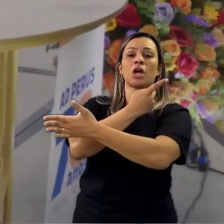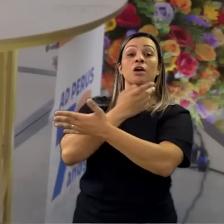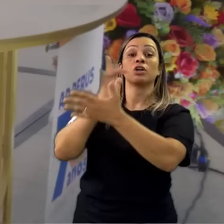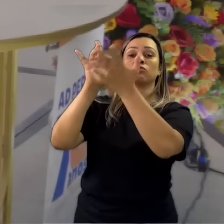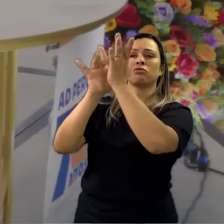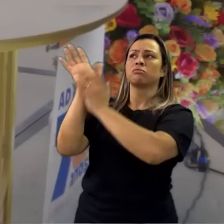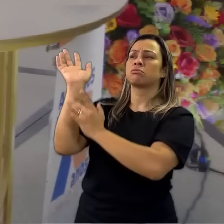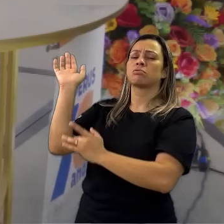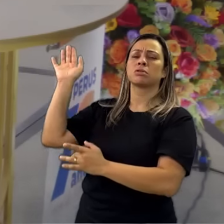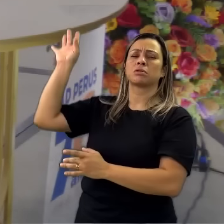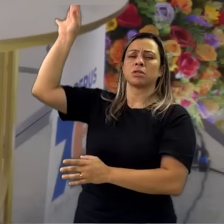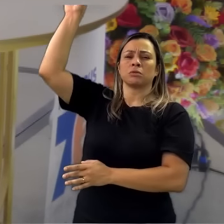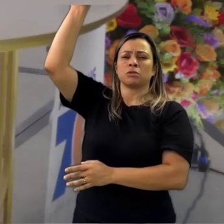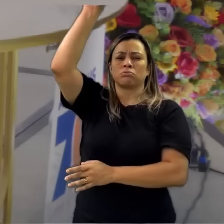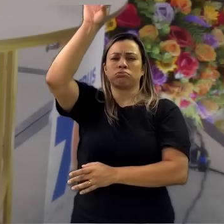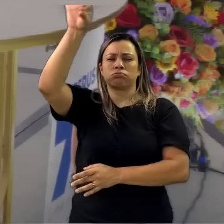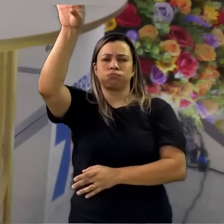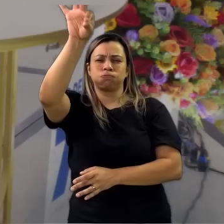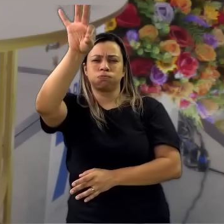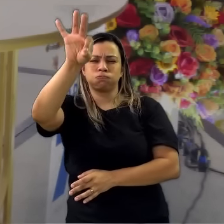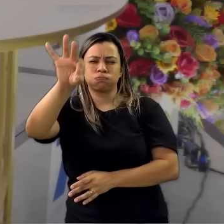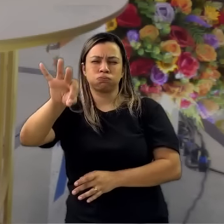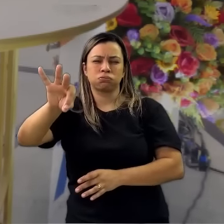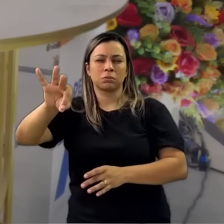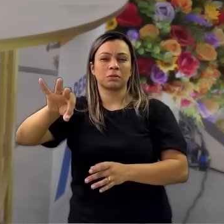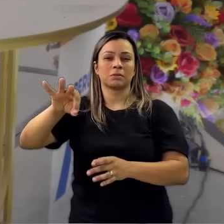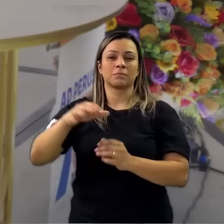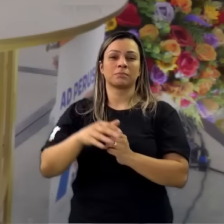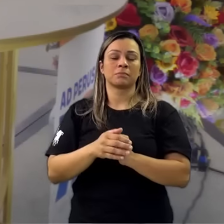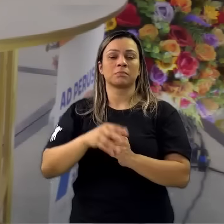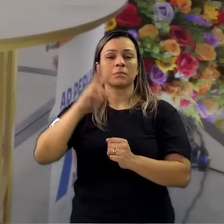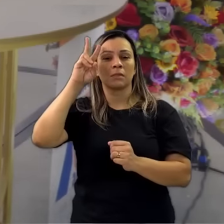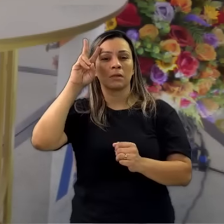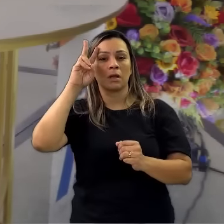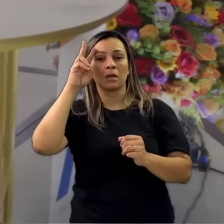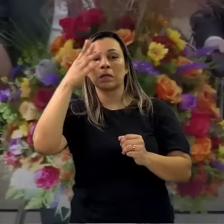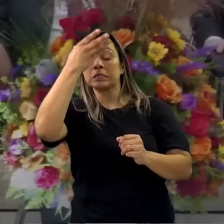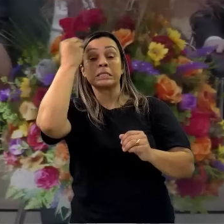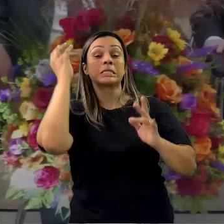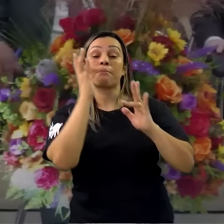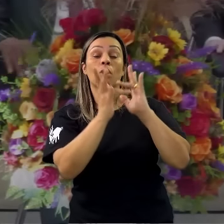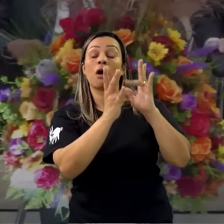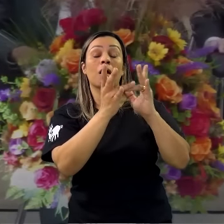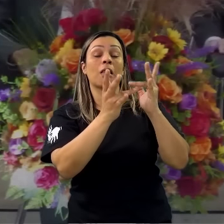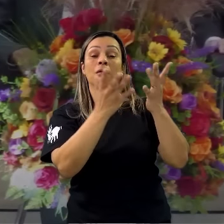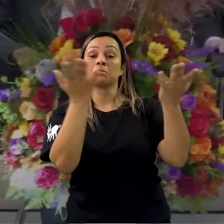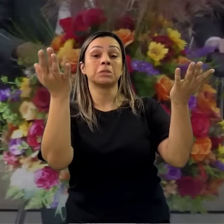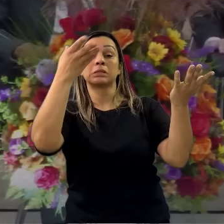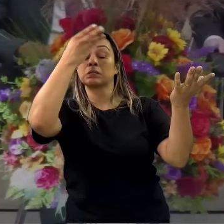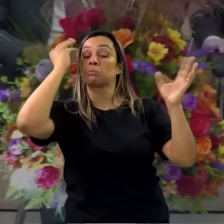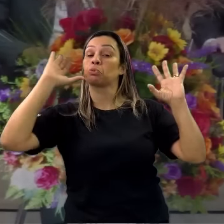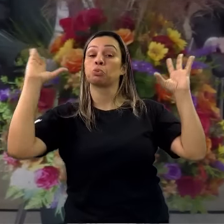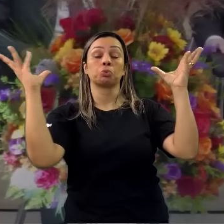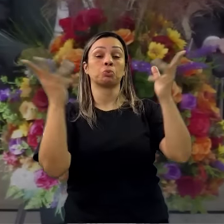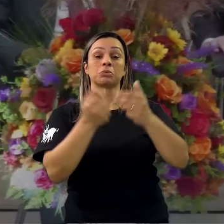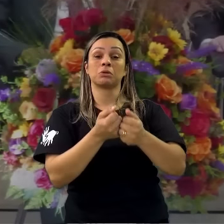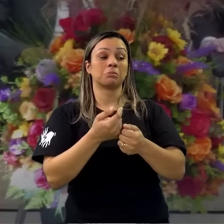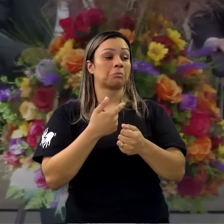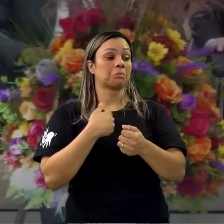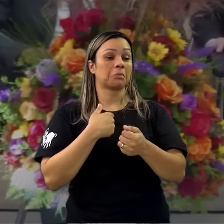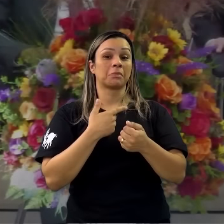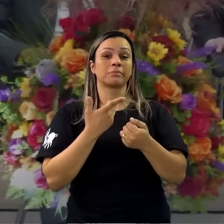falar com todo mundo foram lembrar de orar pelas alianças já era mais de 11 horas da noite porque até os noivos entrou no mistério quando acabou de fazer